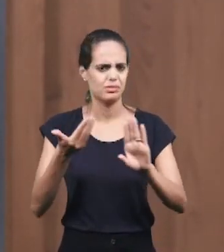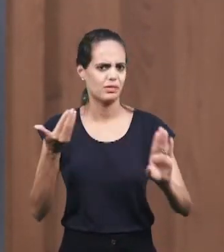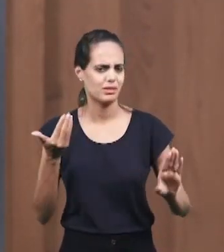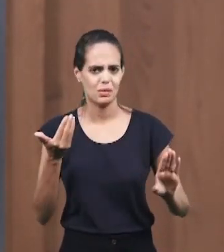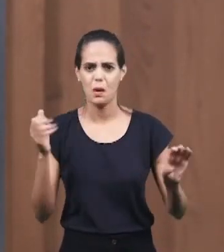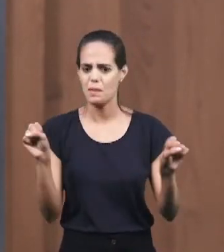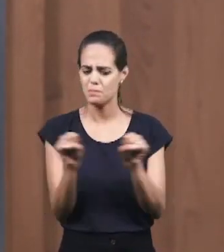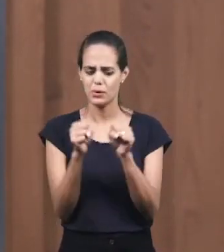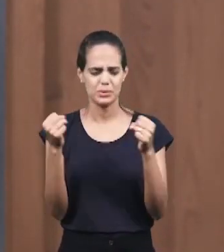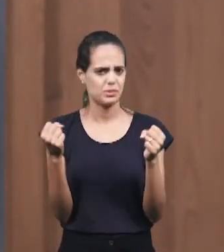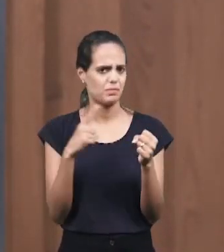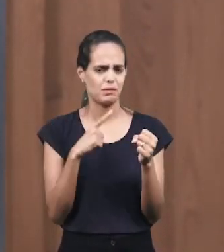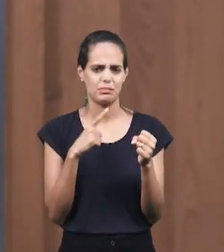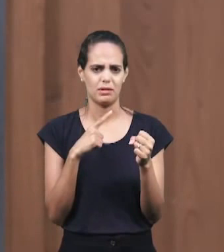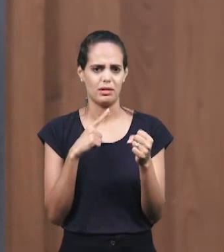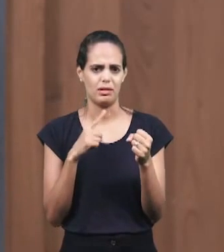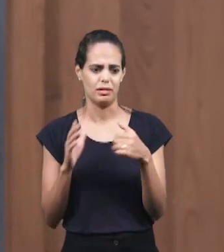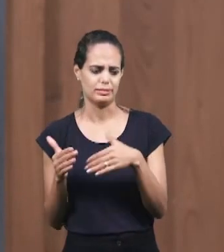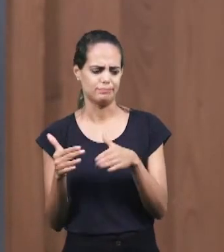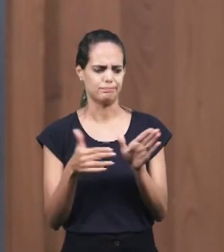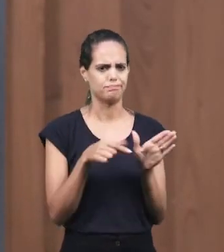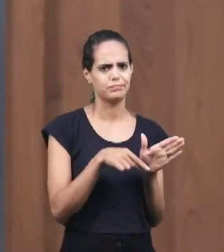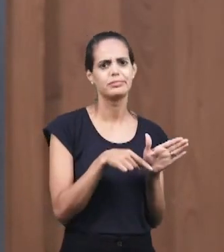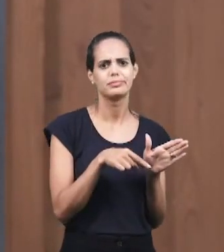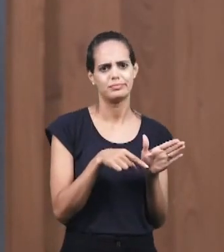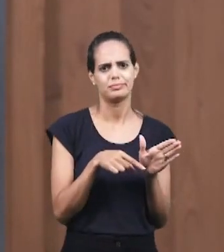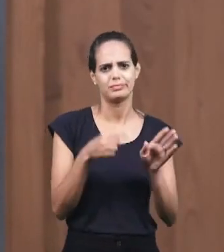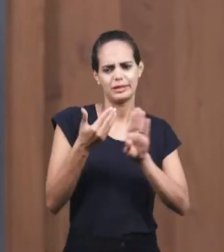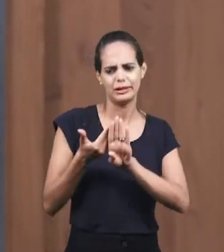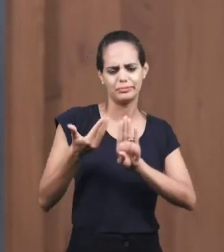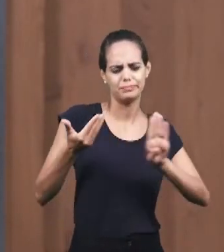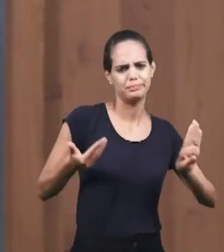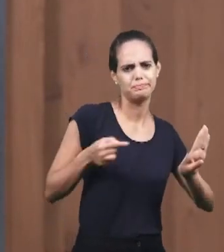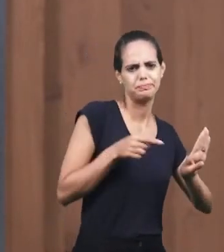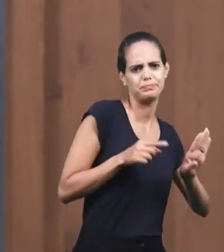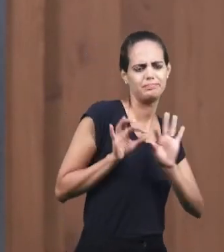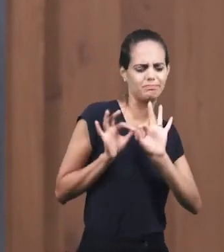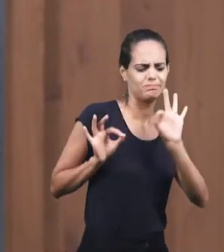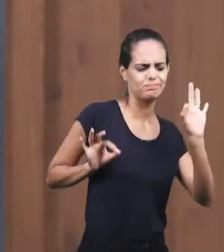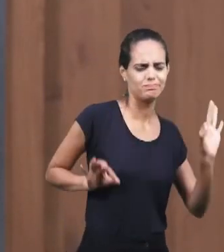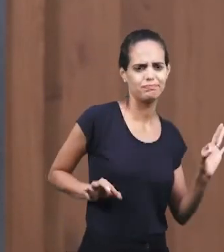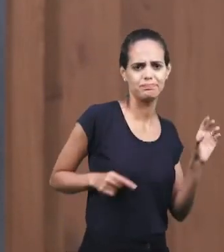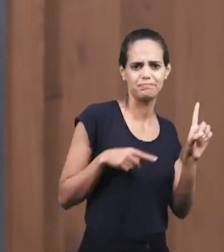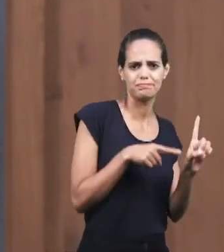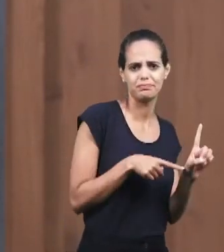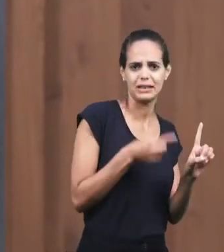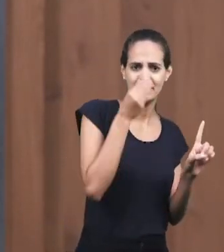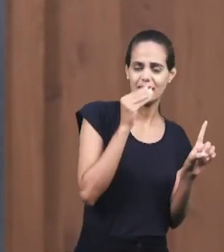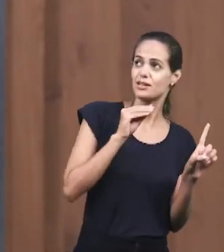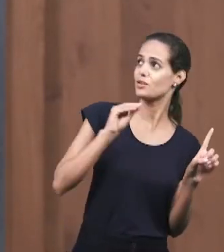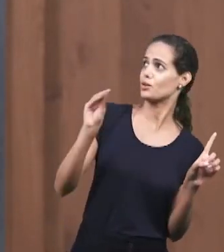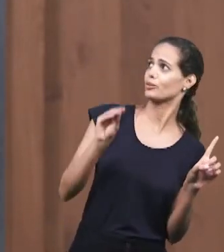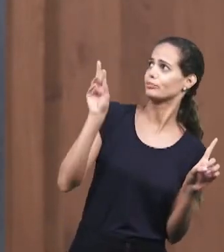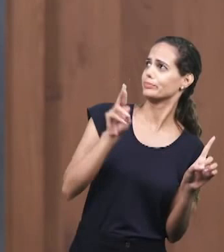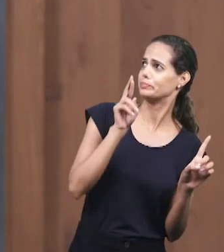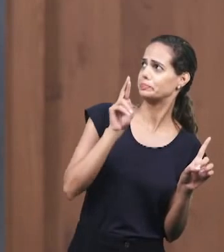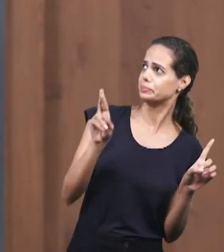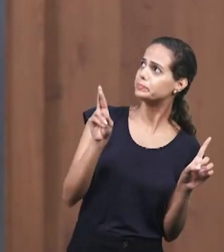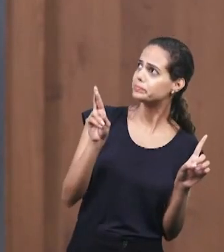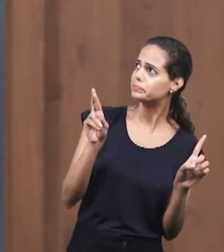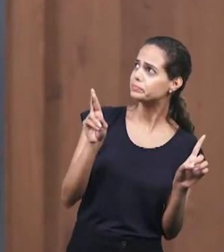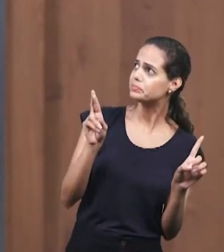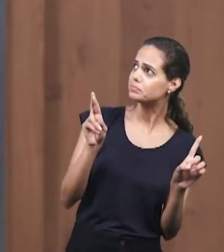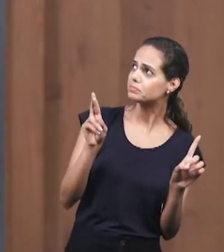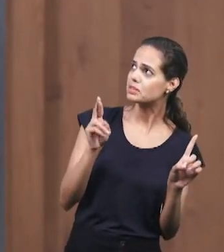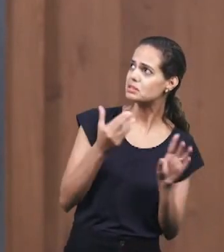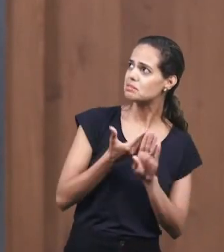Negar quando? Quando ele está em desobediência, quando ele está distanciado do Senhor, quando ele rejeita a santificação do